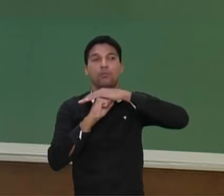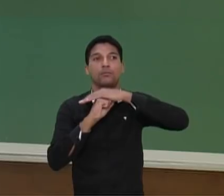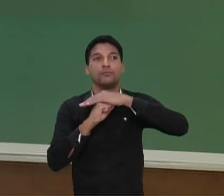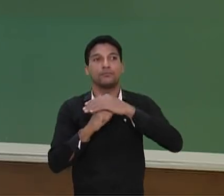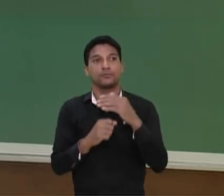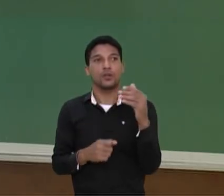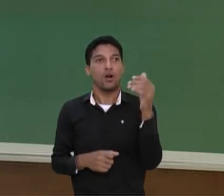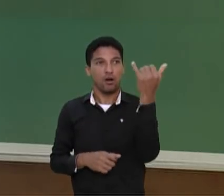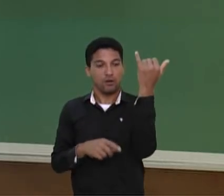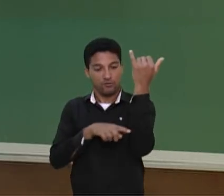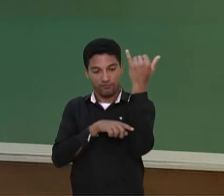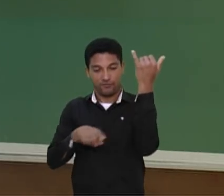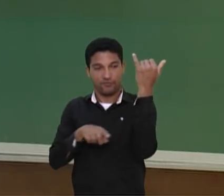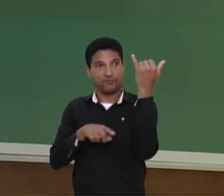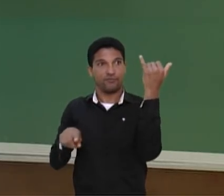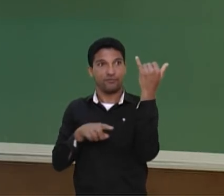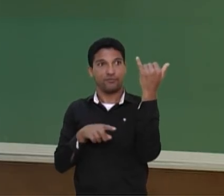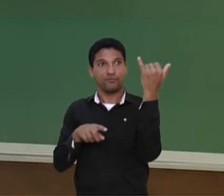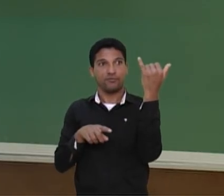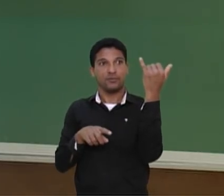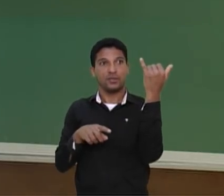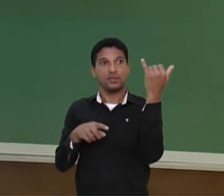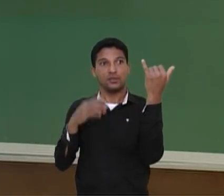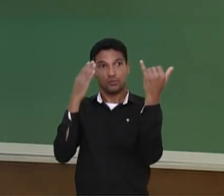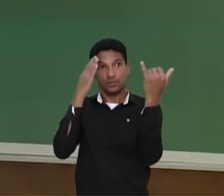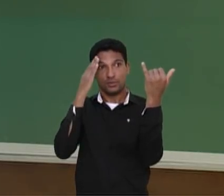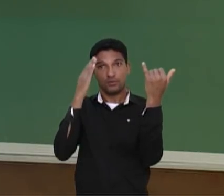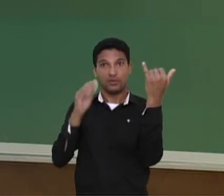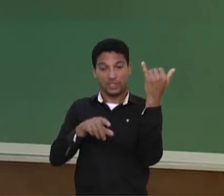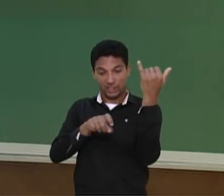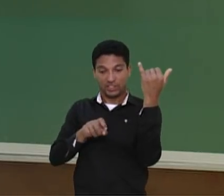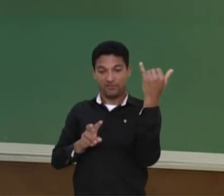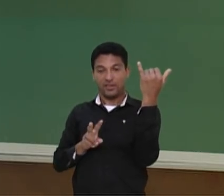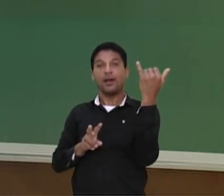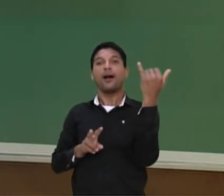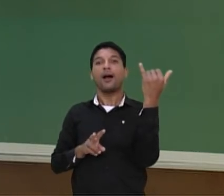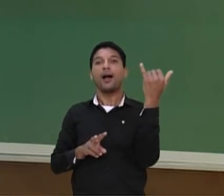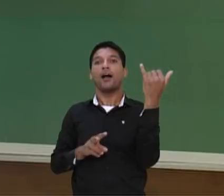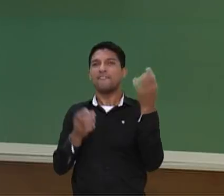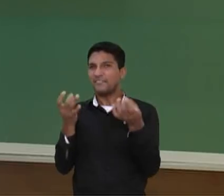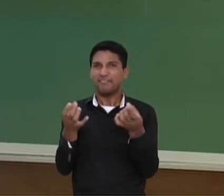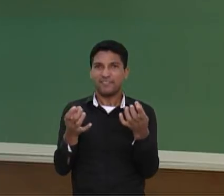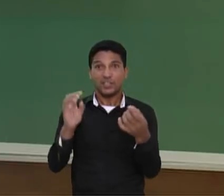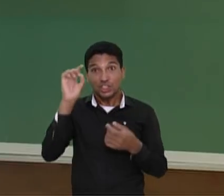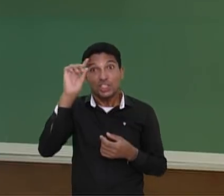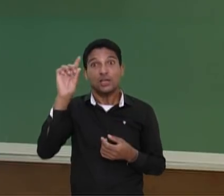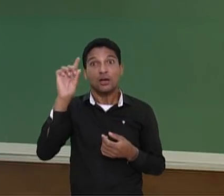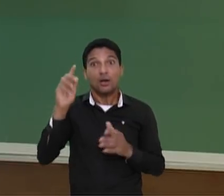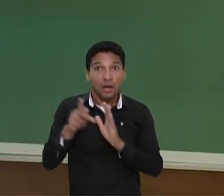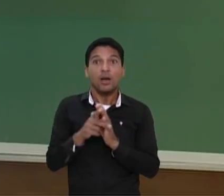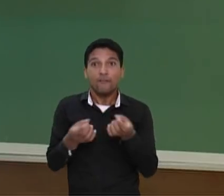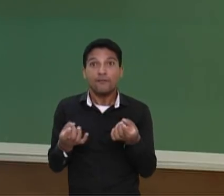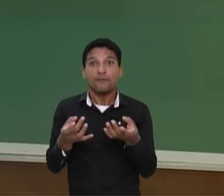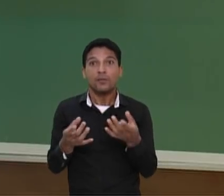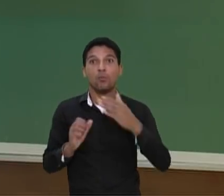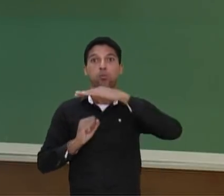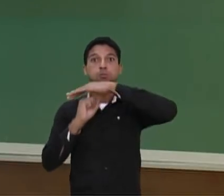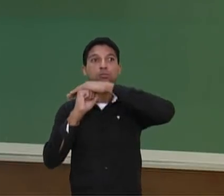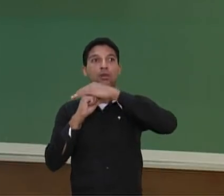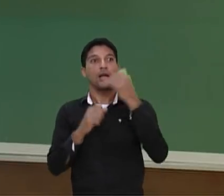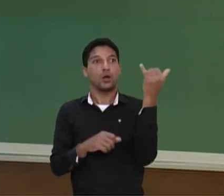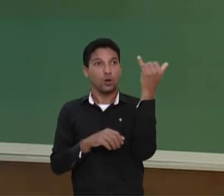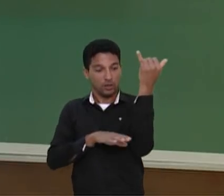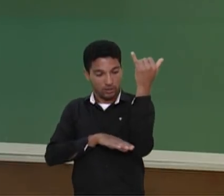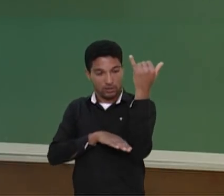quantidade máxima vendida a uma quantidade é mensurado aqui ó tá tô medindo a quantidade de vendas aqui vai subindo